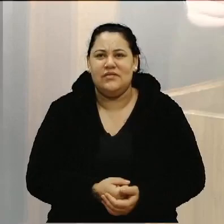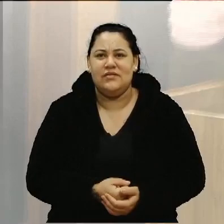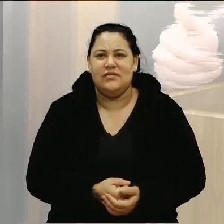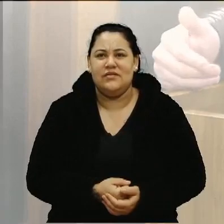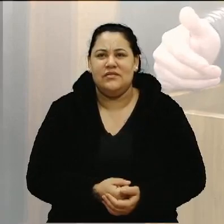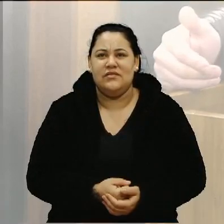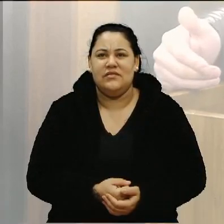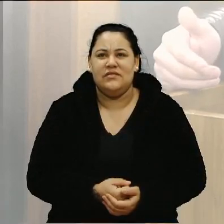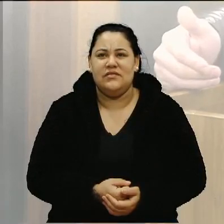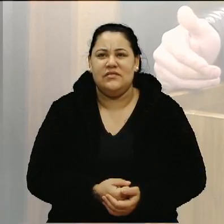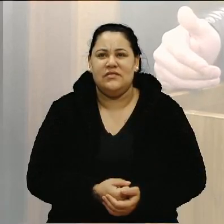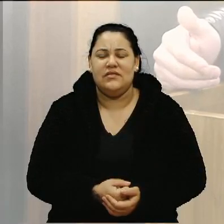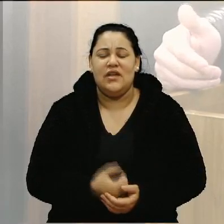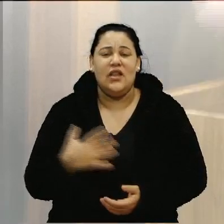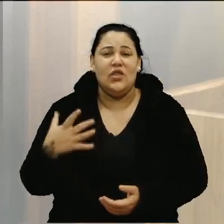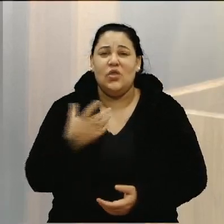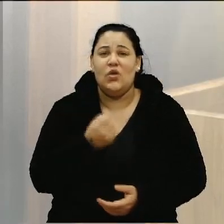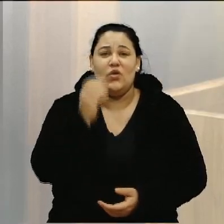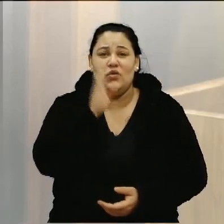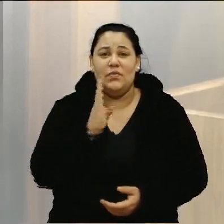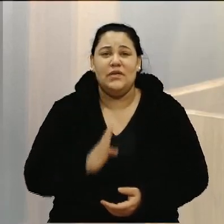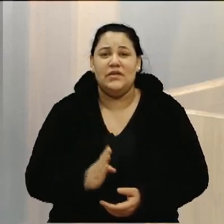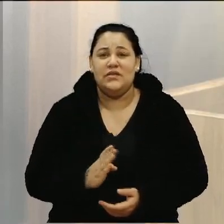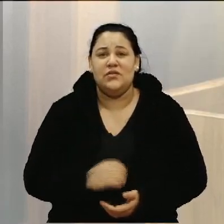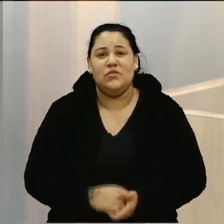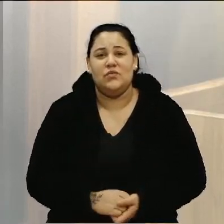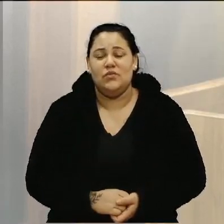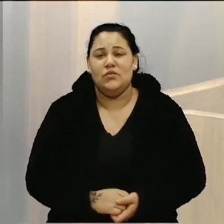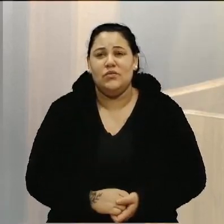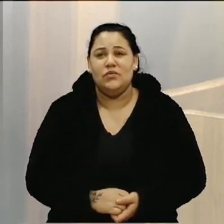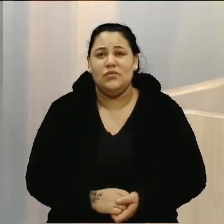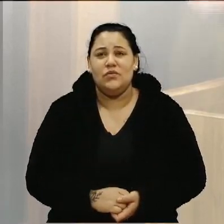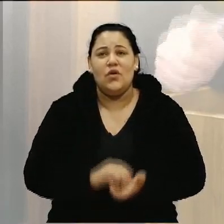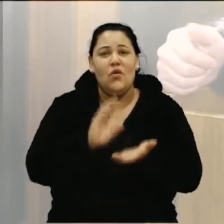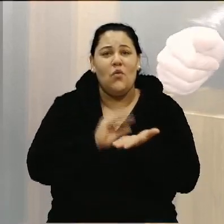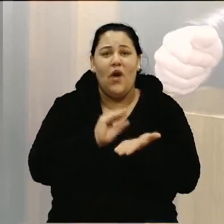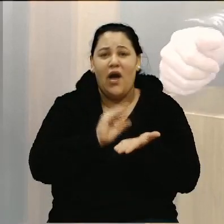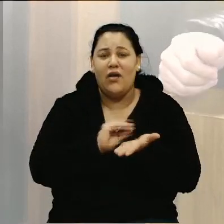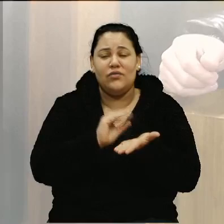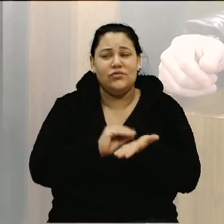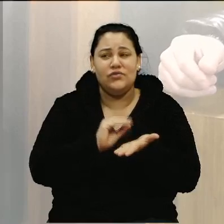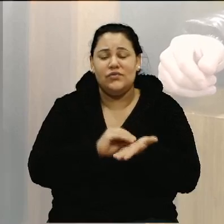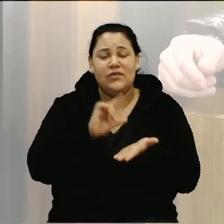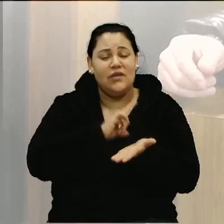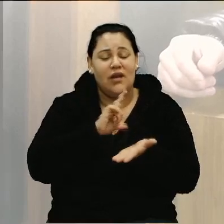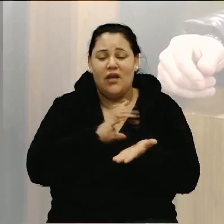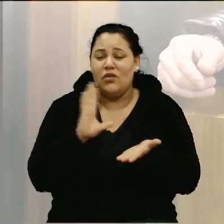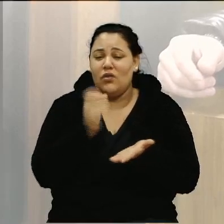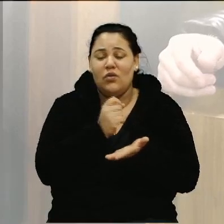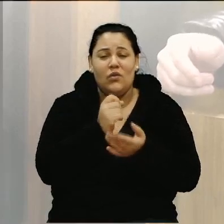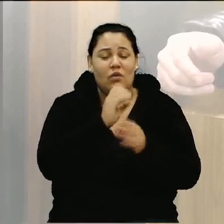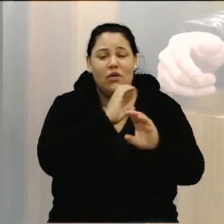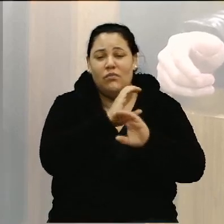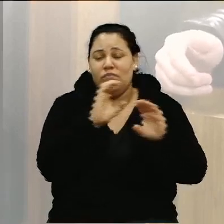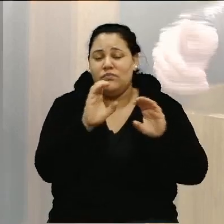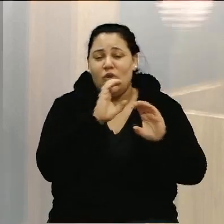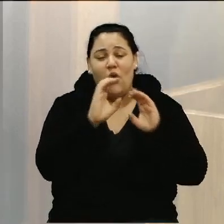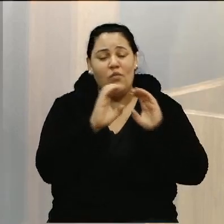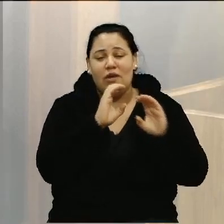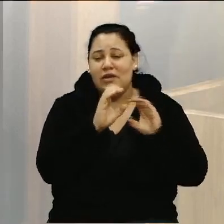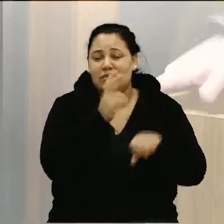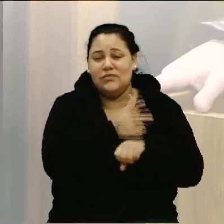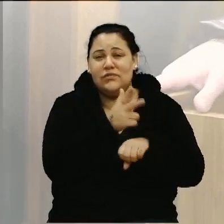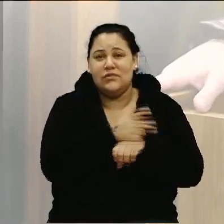nacional, gente. O áudio tá transcrito na mídia nacional. Aí me voltam